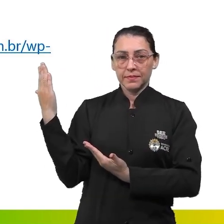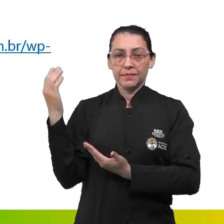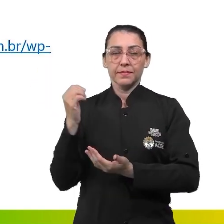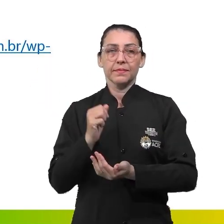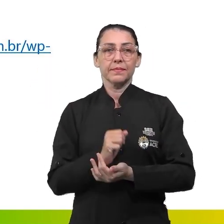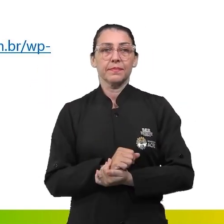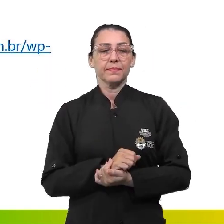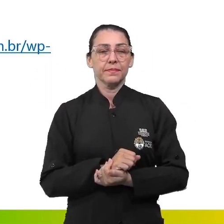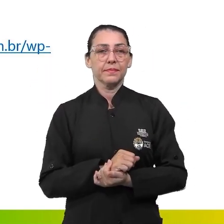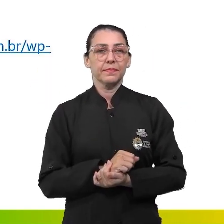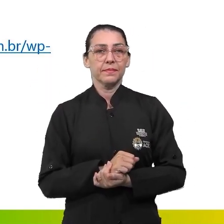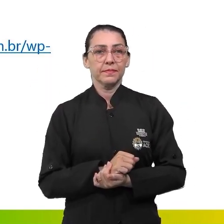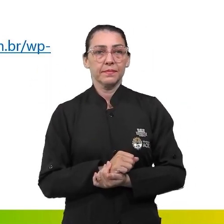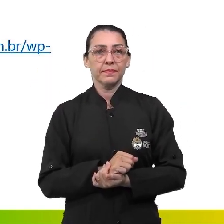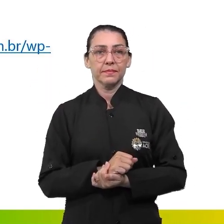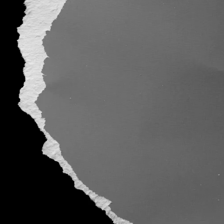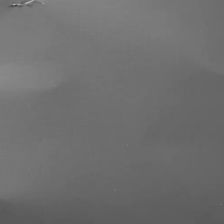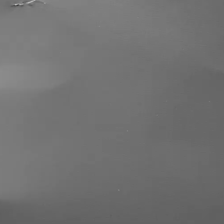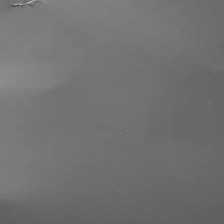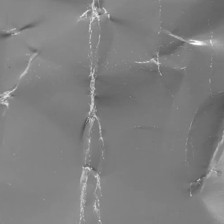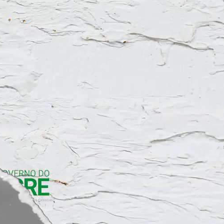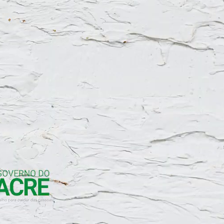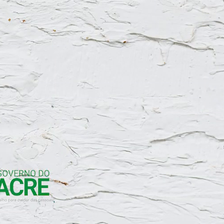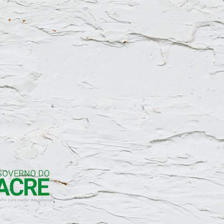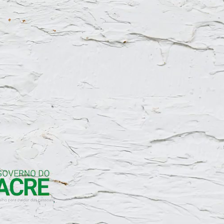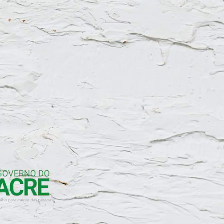referências que estão aí na tela para vocês.